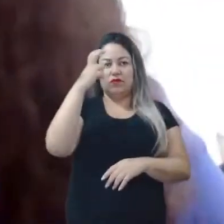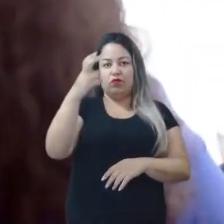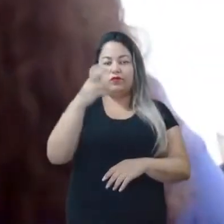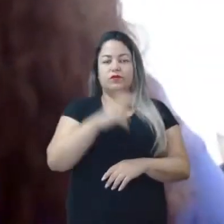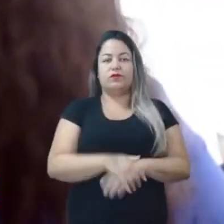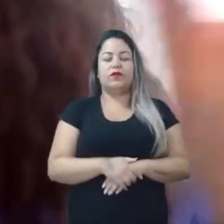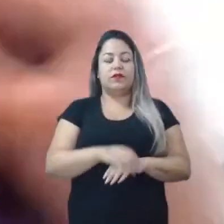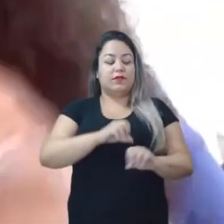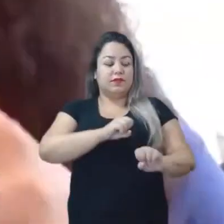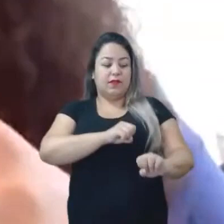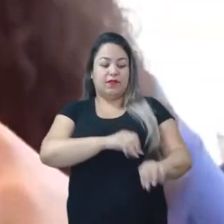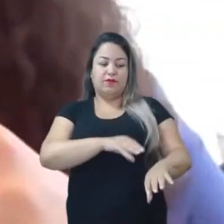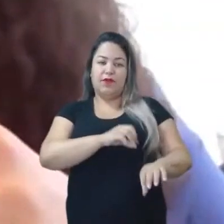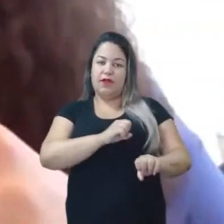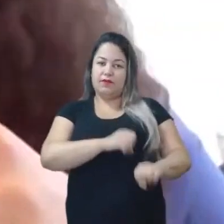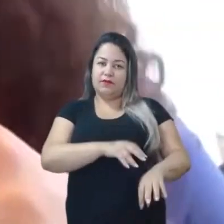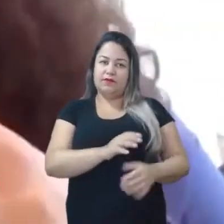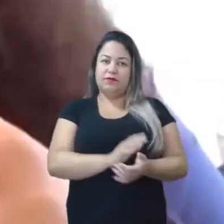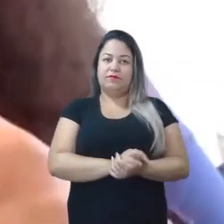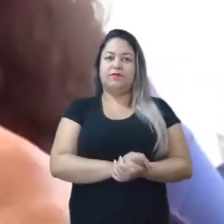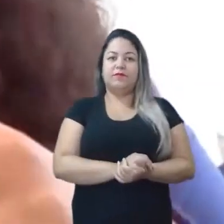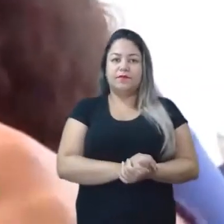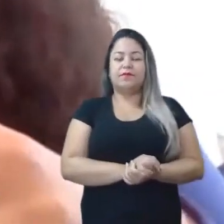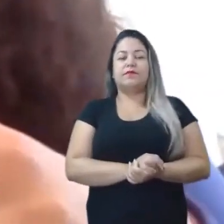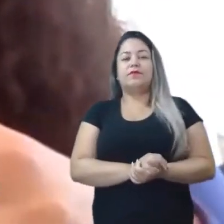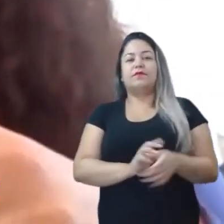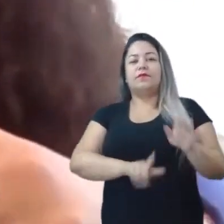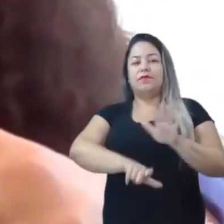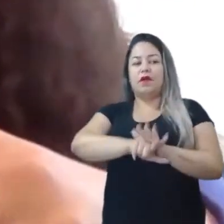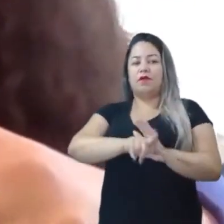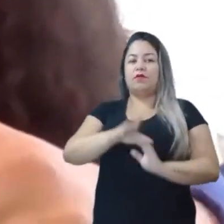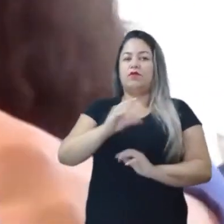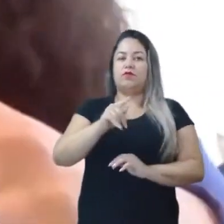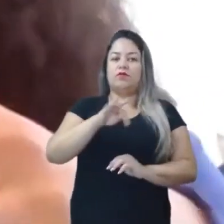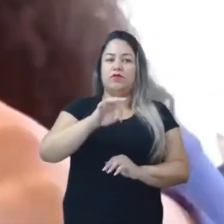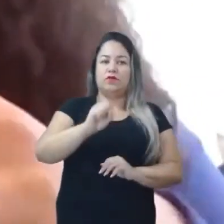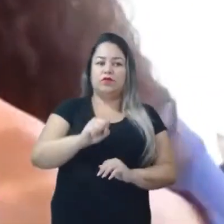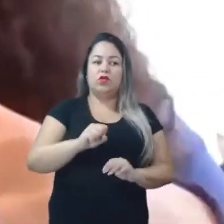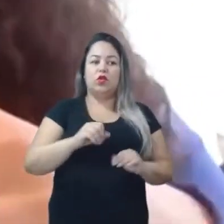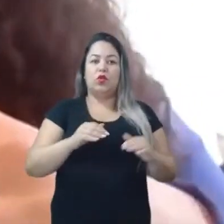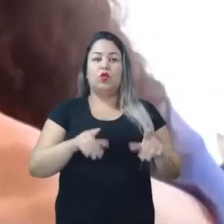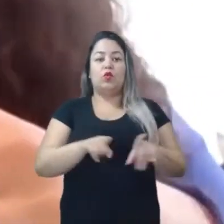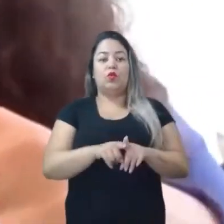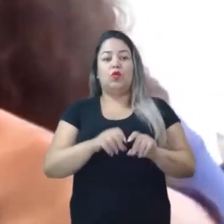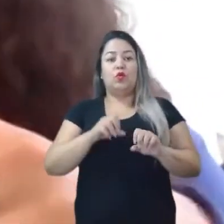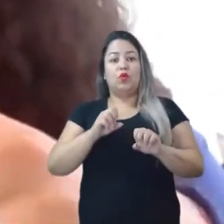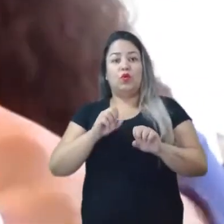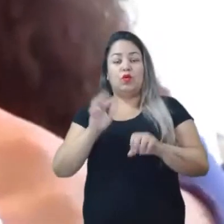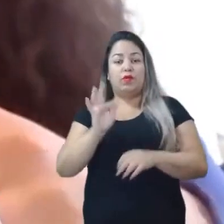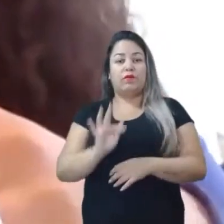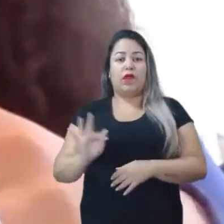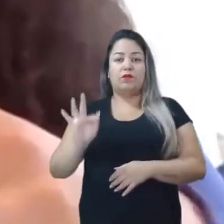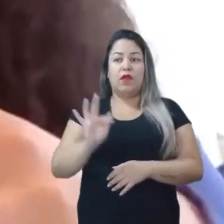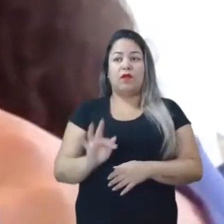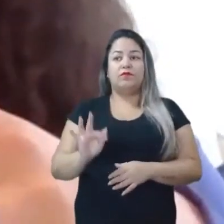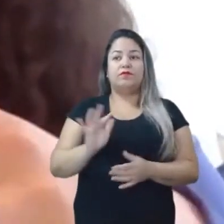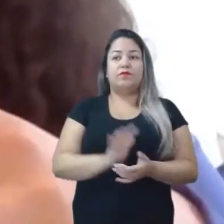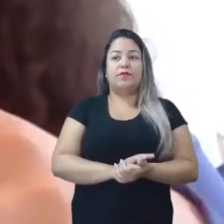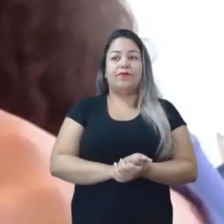Na educação, a lei de cotas do ensino superior, né, e a reserva de vagas para